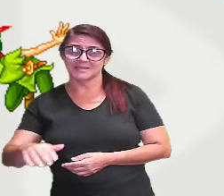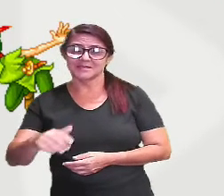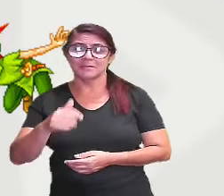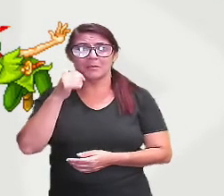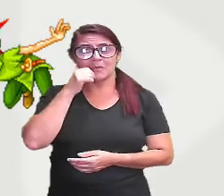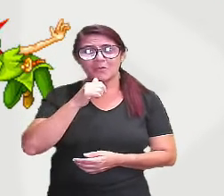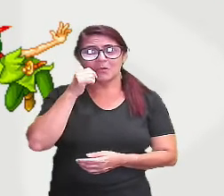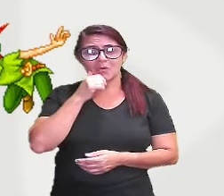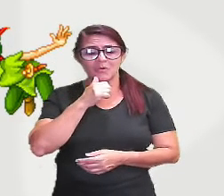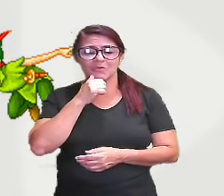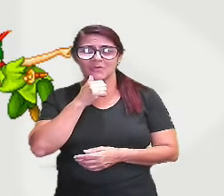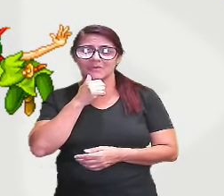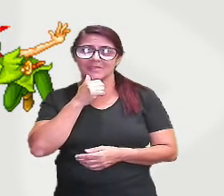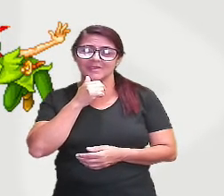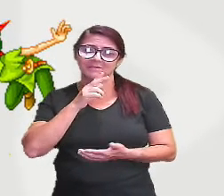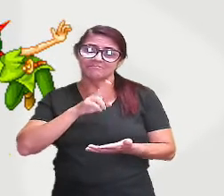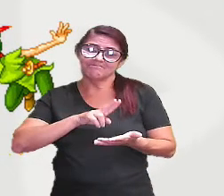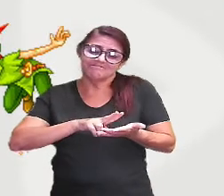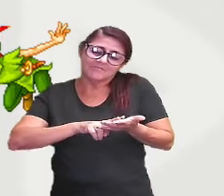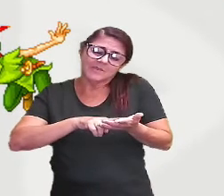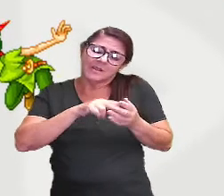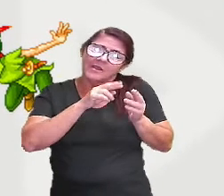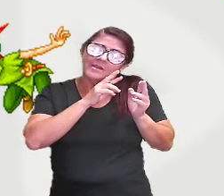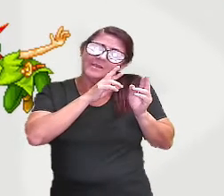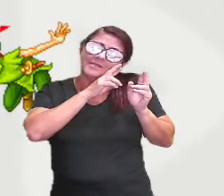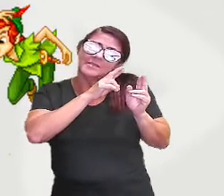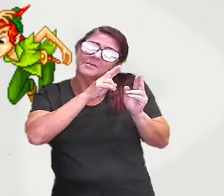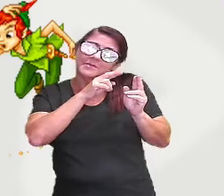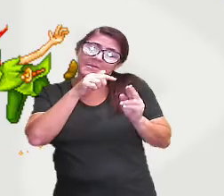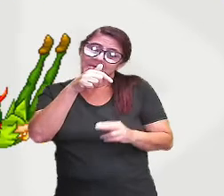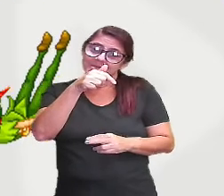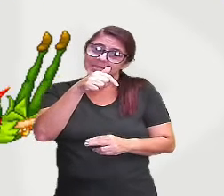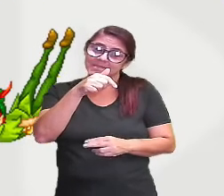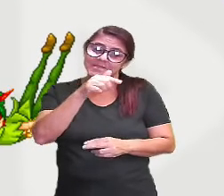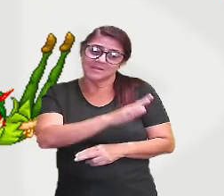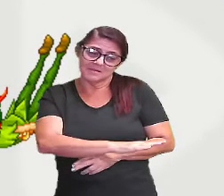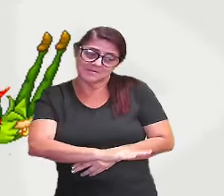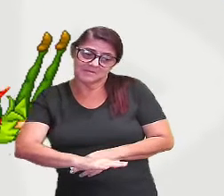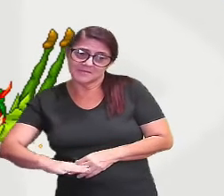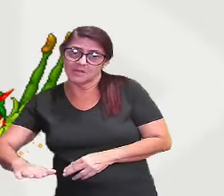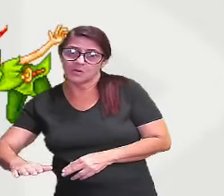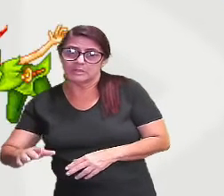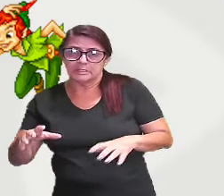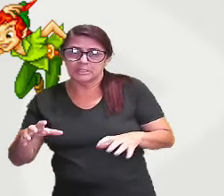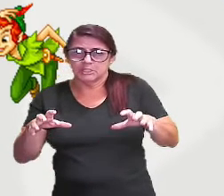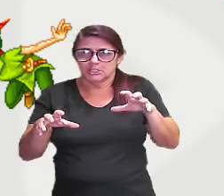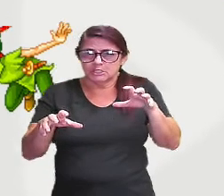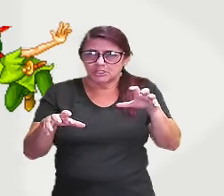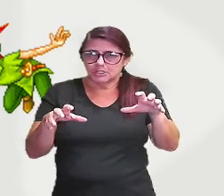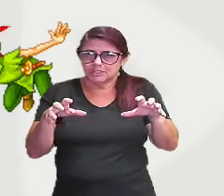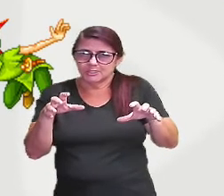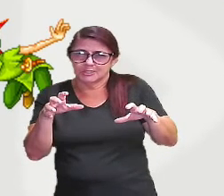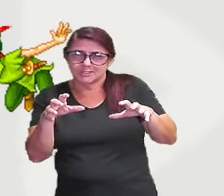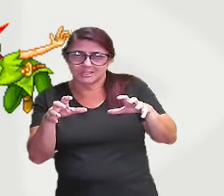bastante. Temos também outro tipo de conto, que é o conto de terror. Quem gosta aqui de